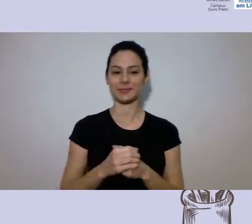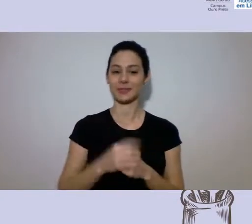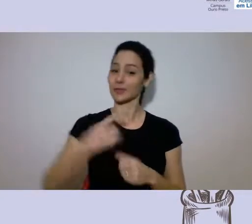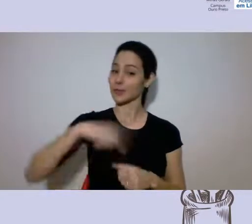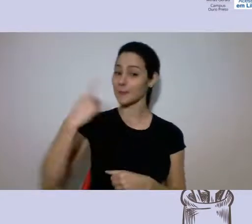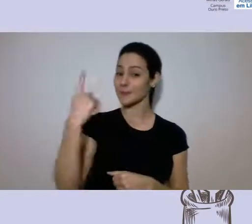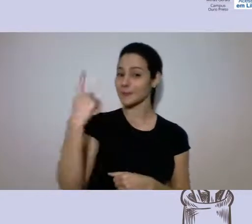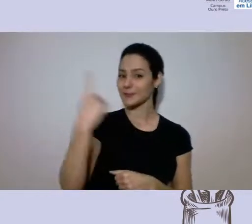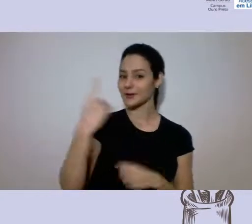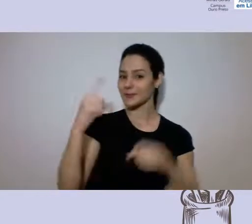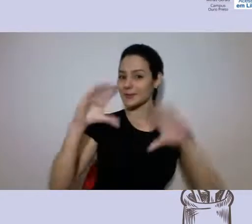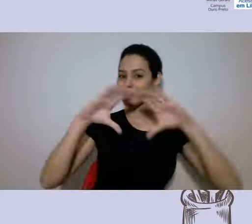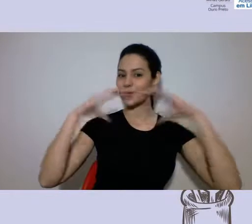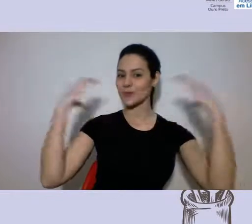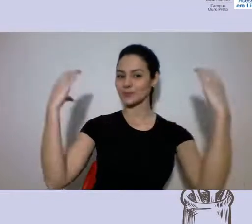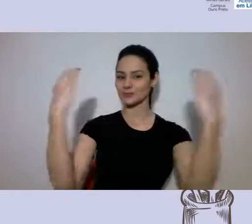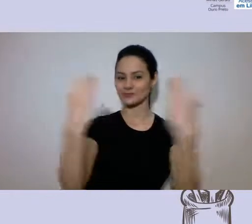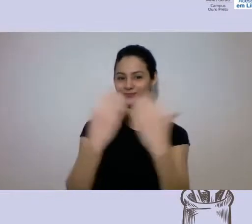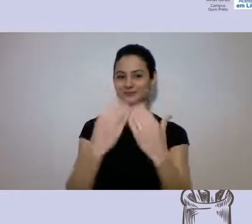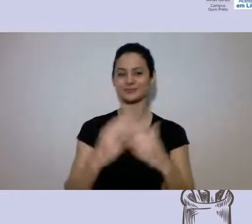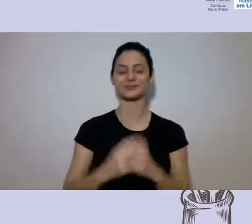primeiro colóquio